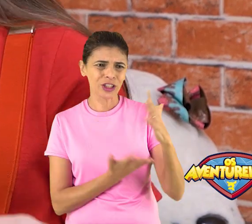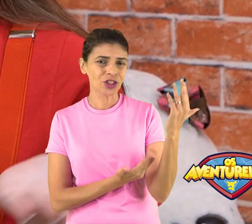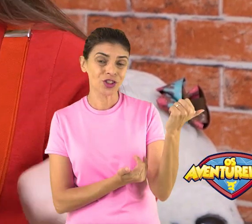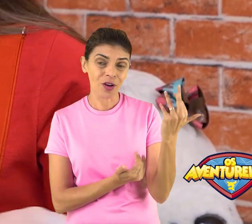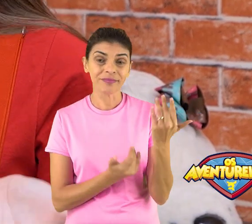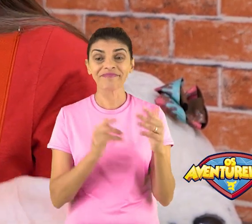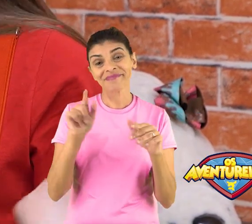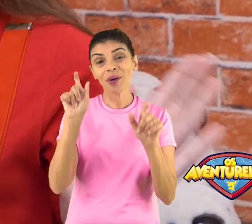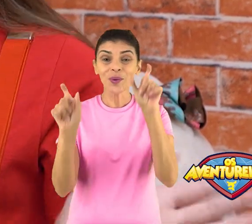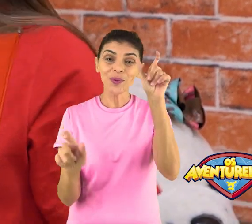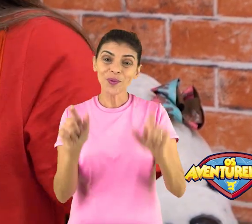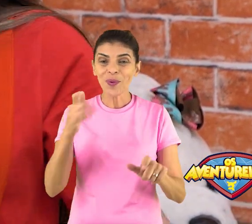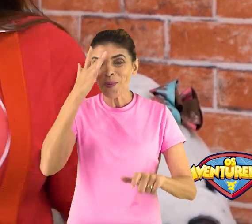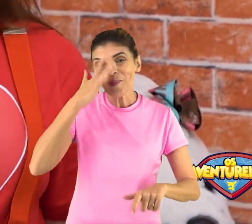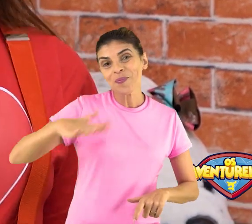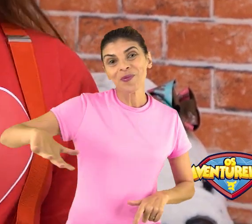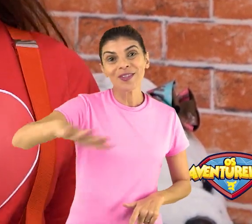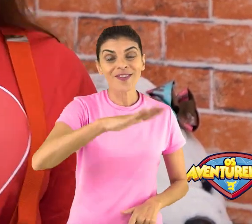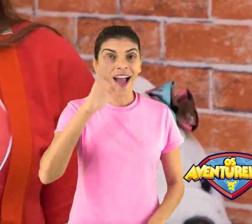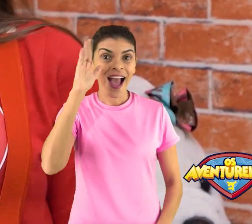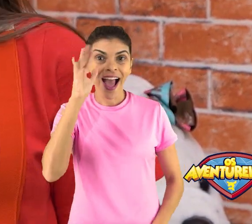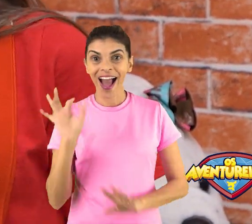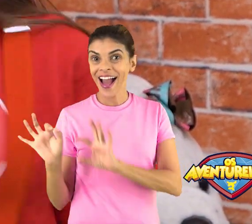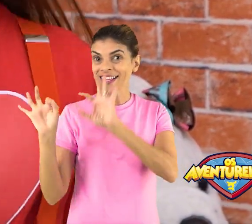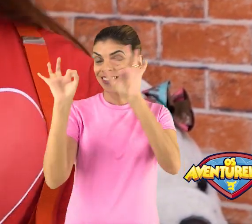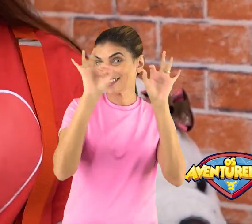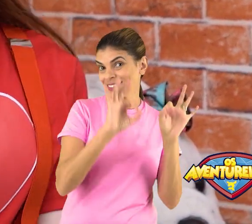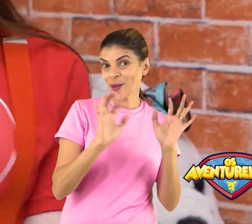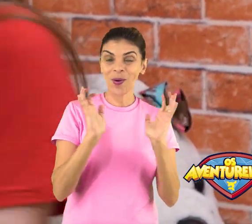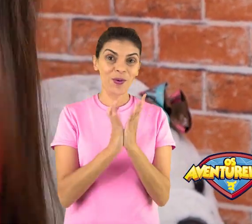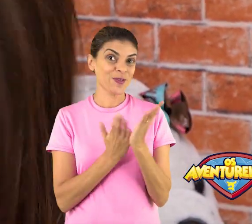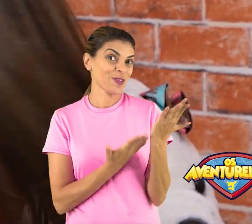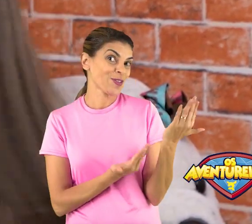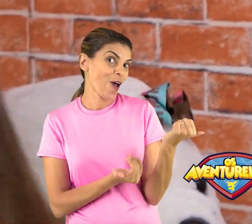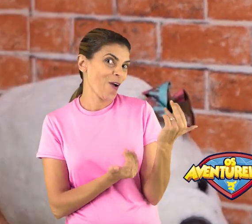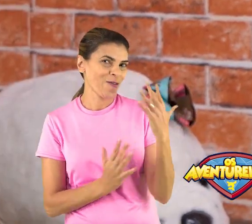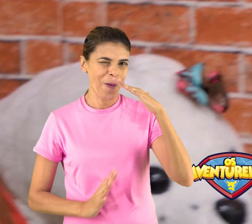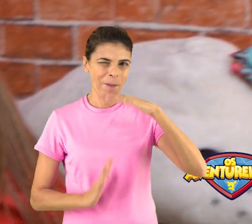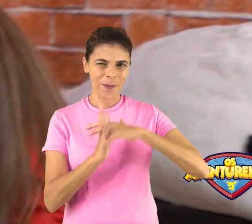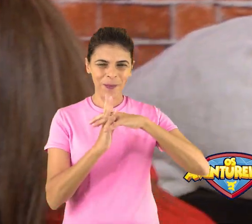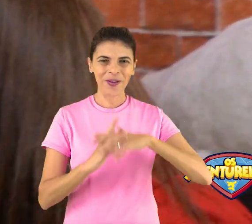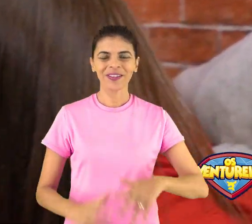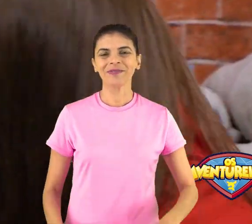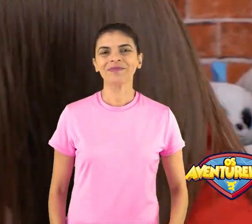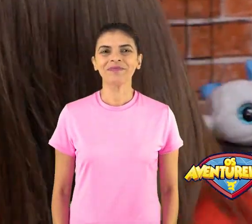como a gente chama agora o pessoal que tá assistindo a gente.